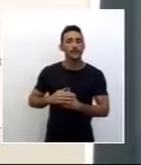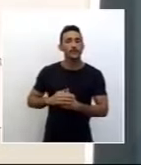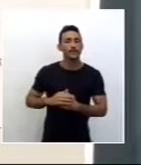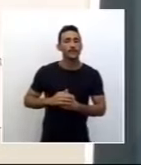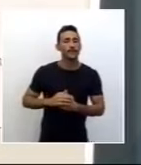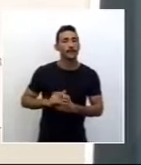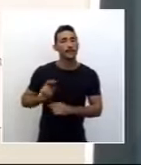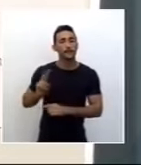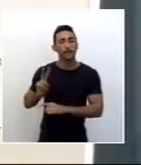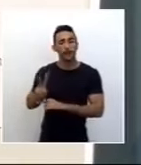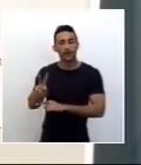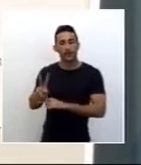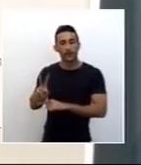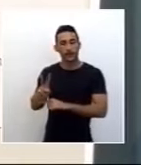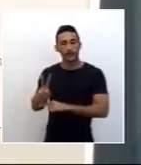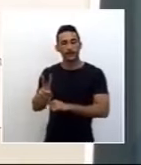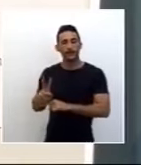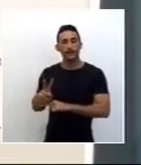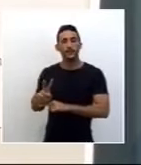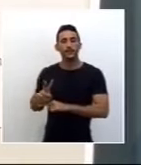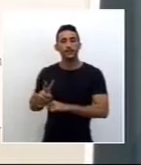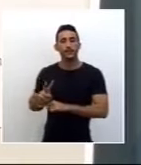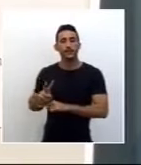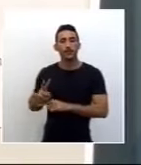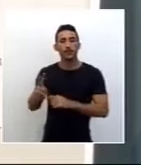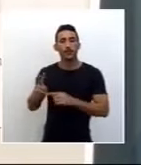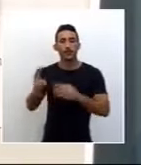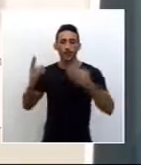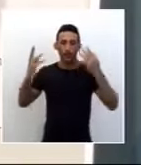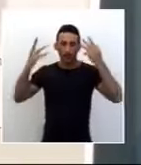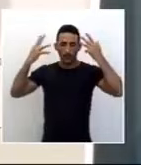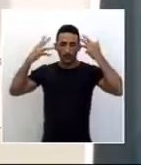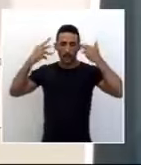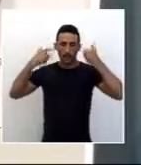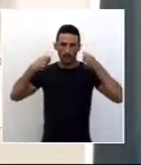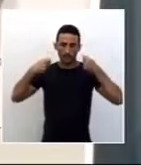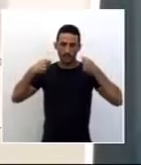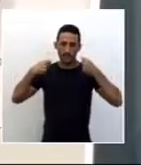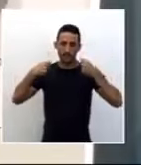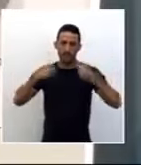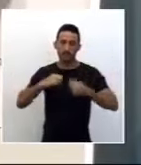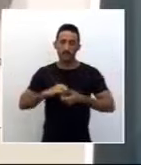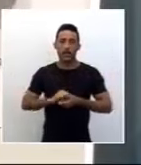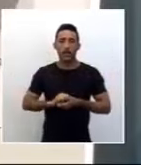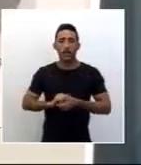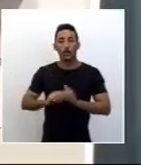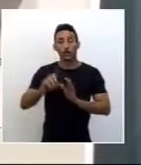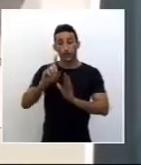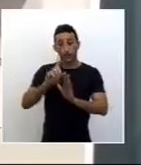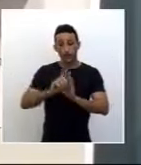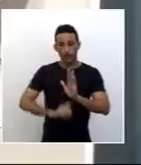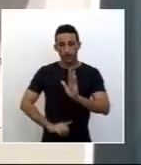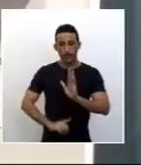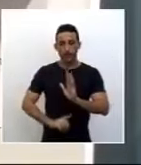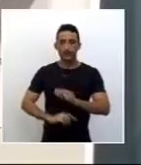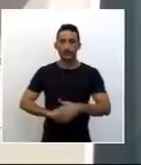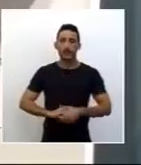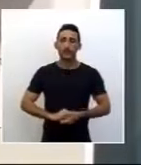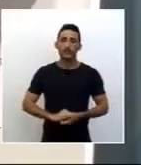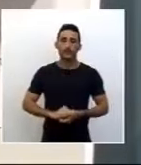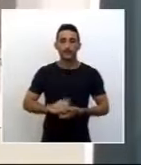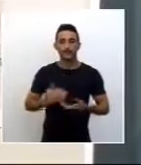que protege e animal right in e os direitos dos animais